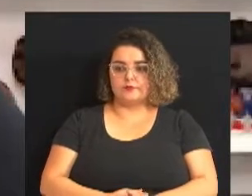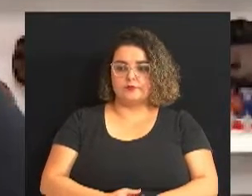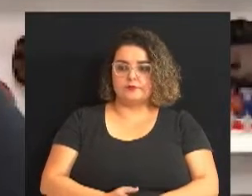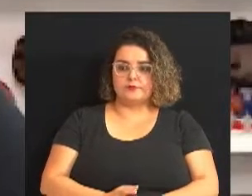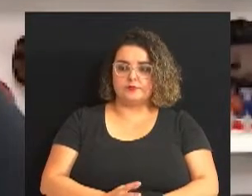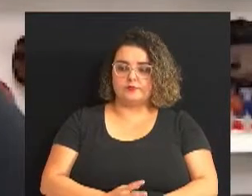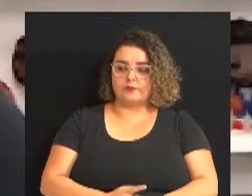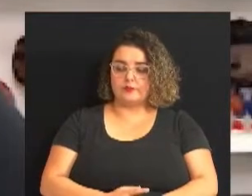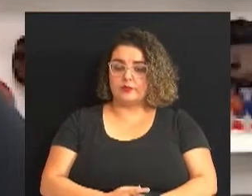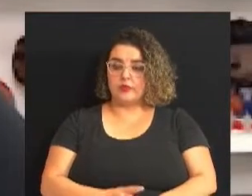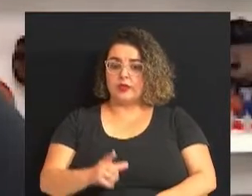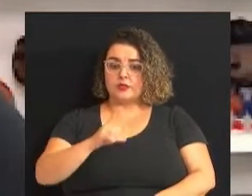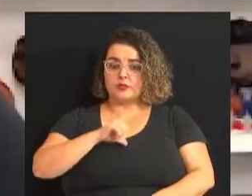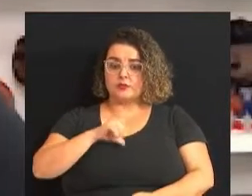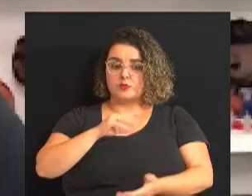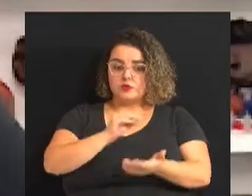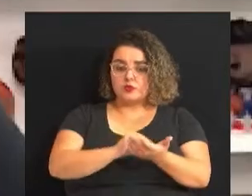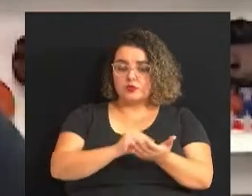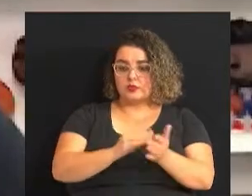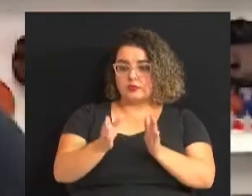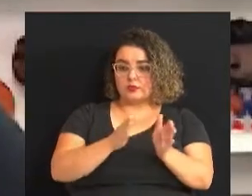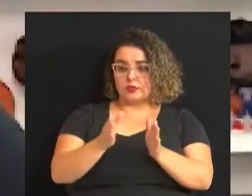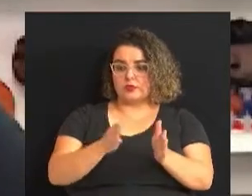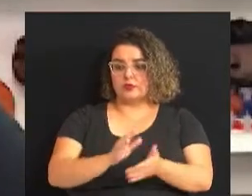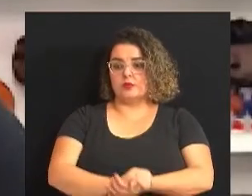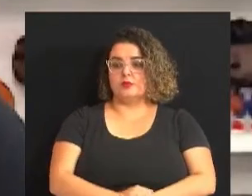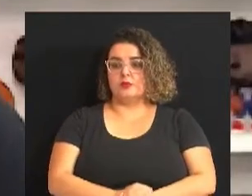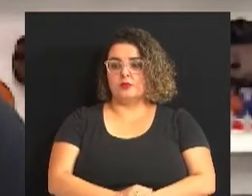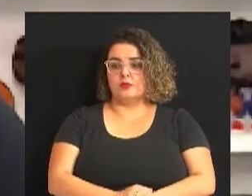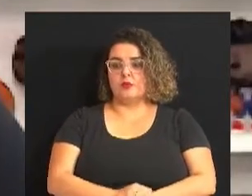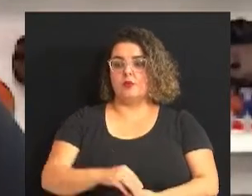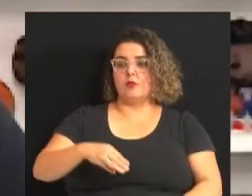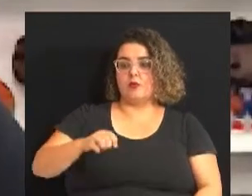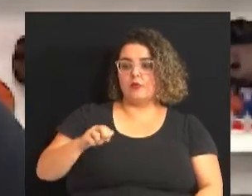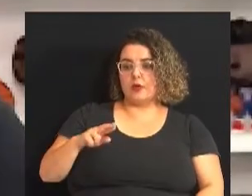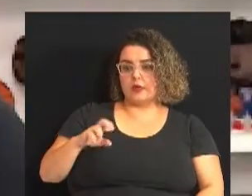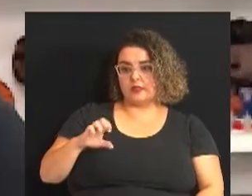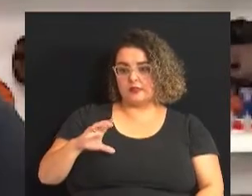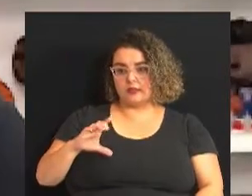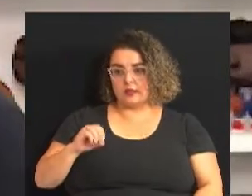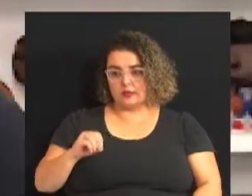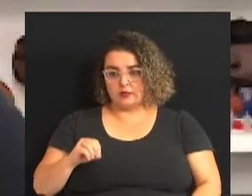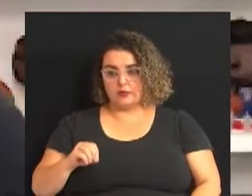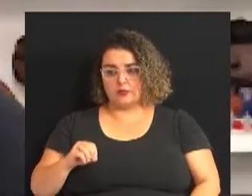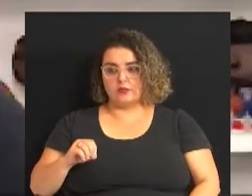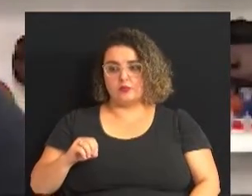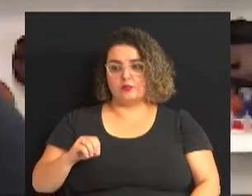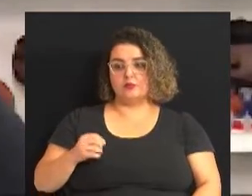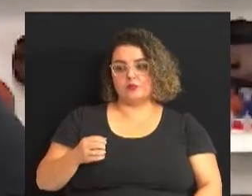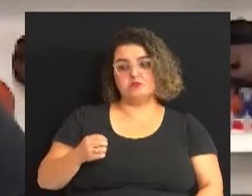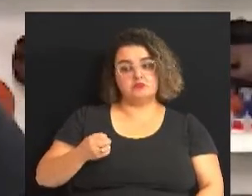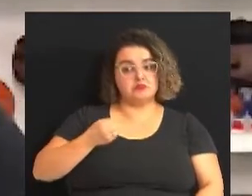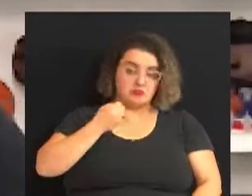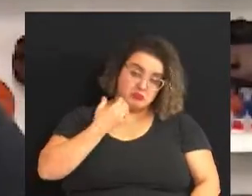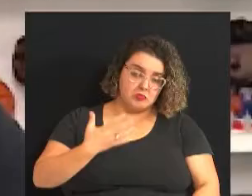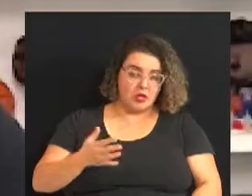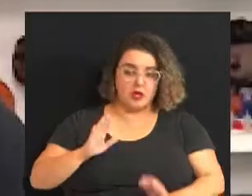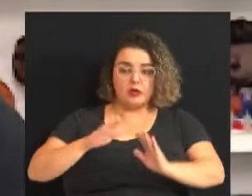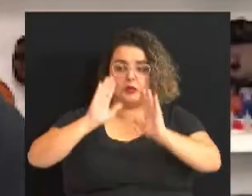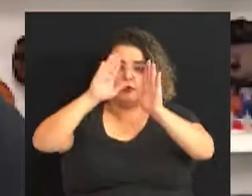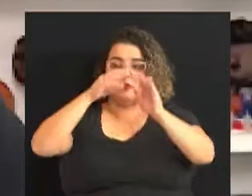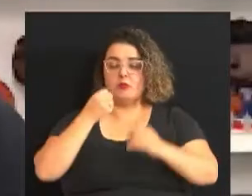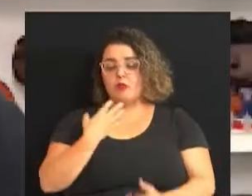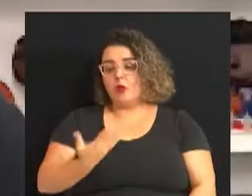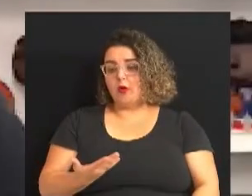caso último mais recente, o Didi, ele jogou uma Summer League, né? Jogou até bem, fez bons